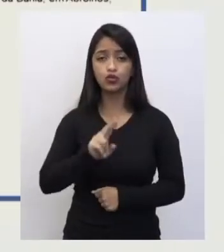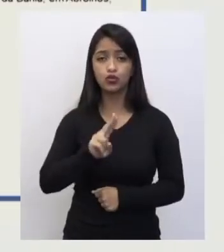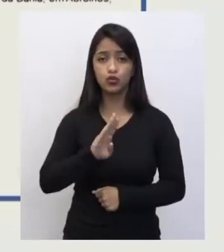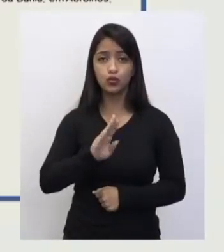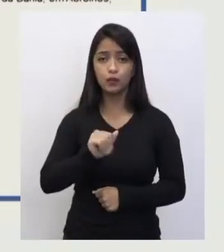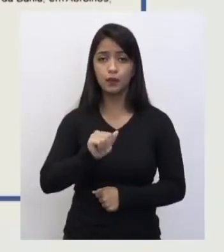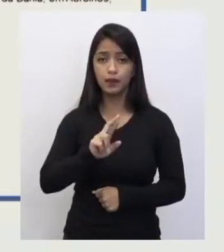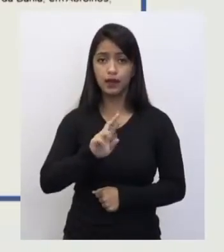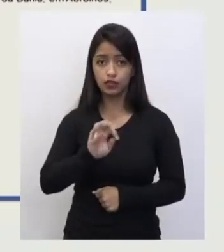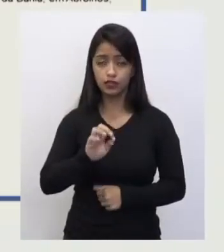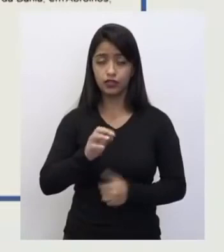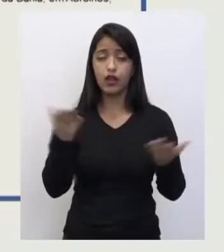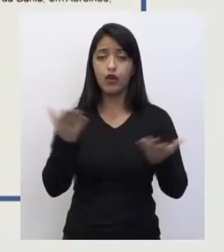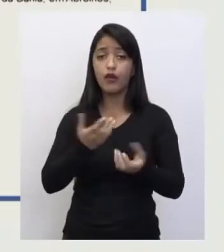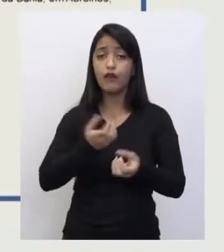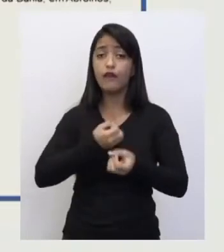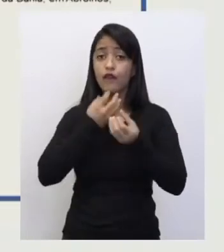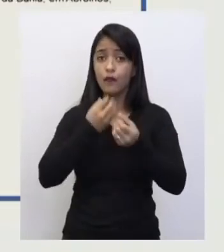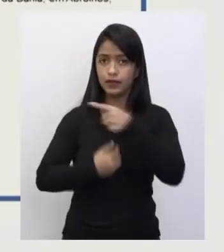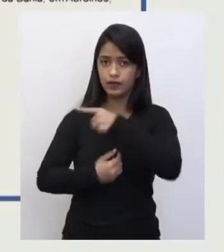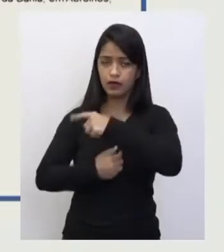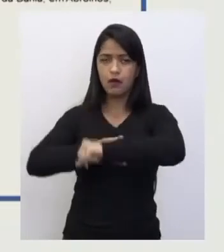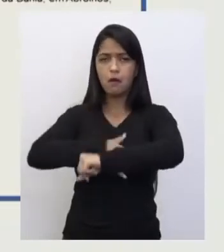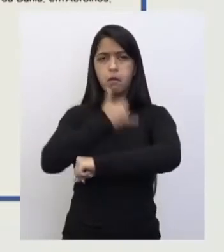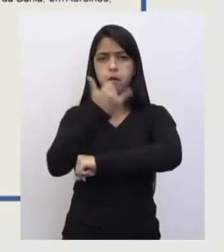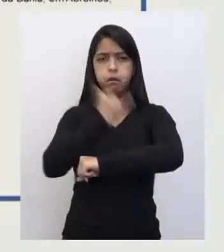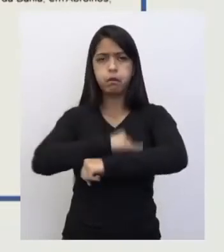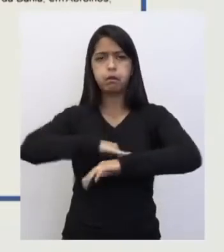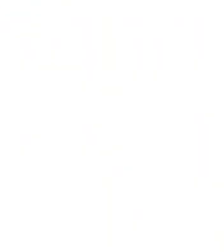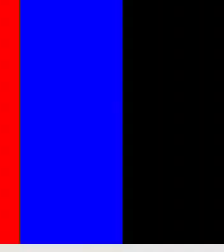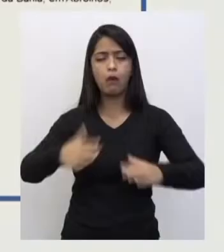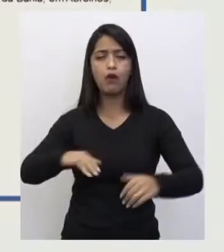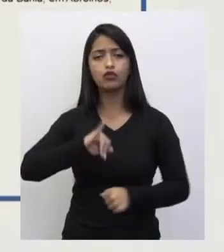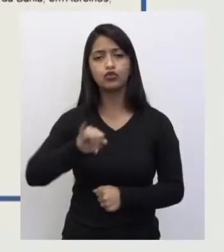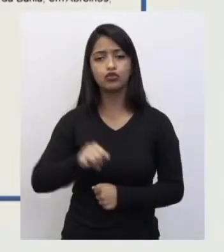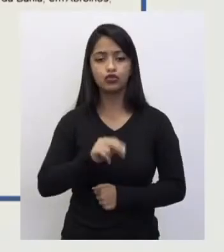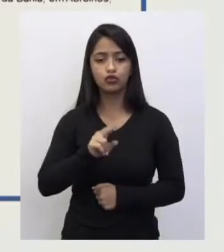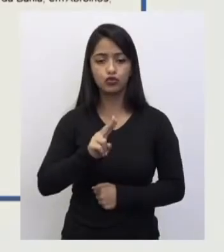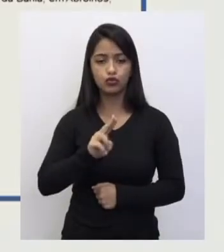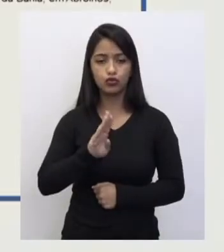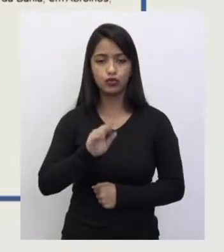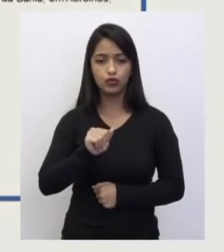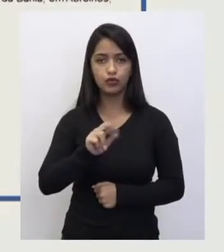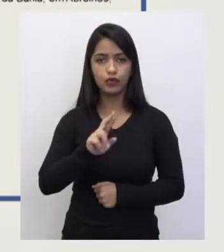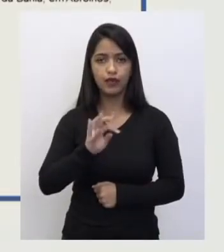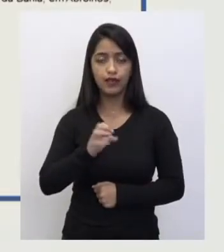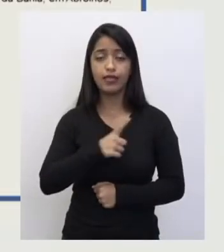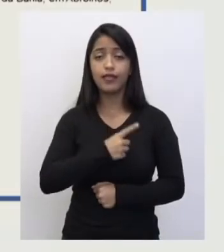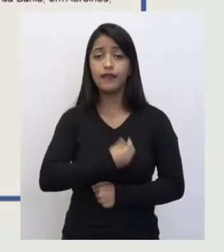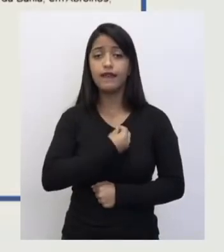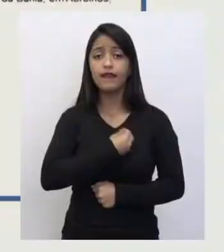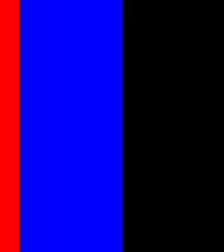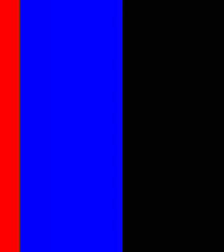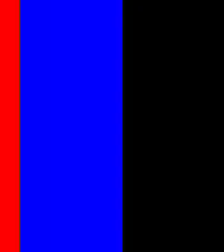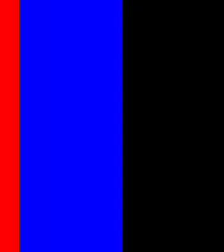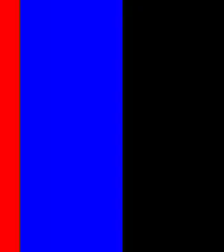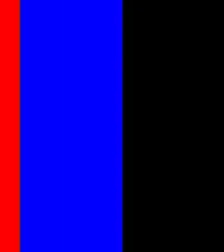sobre o animal, né? Então, a baleia jubarte está presente em todos os oceanos. Ponto.